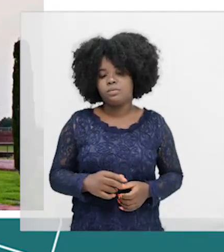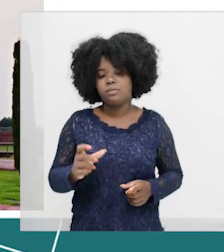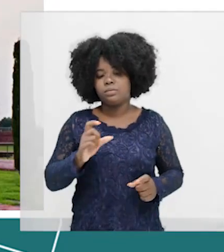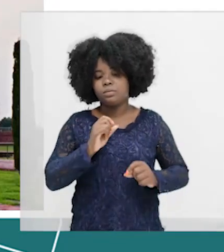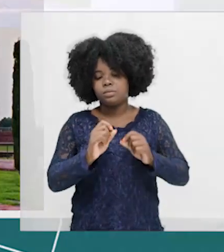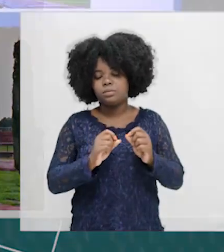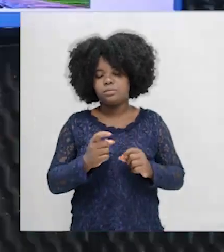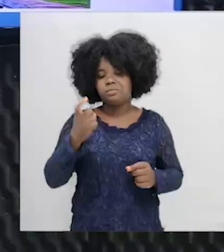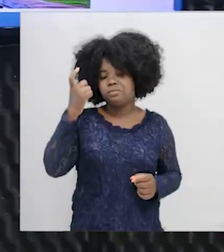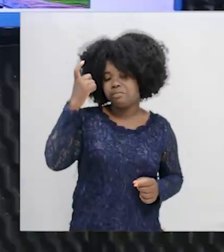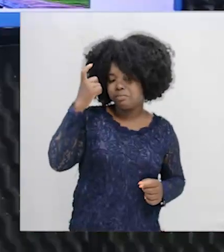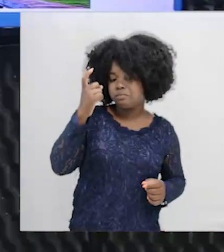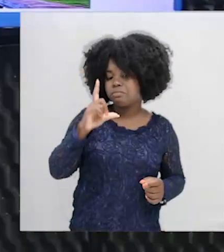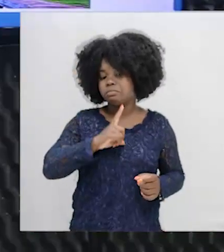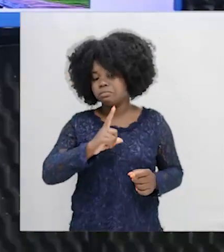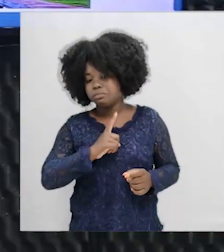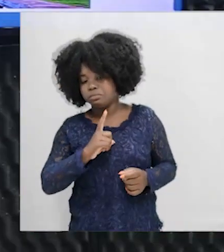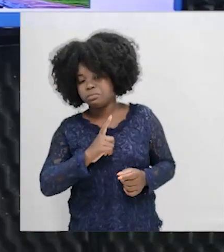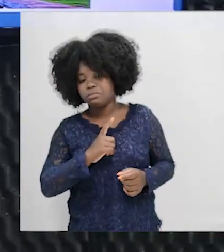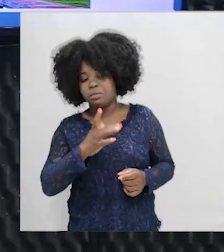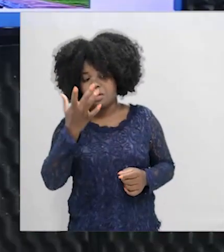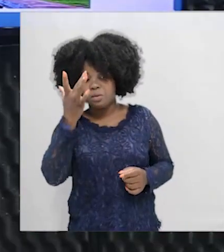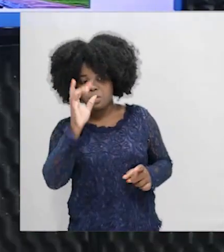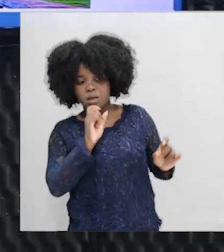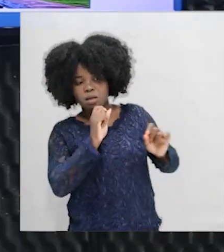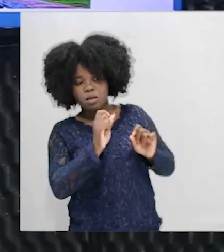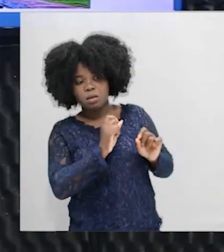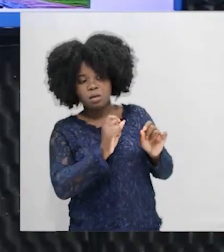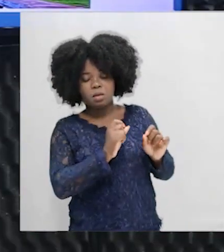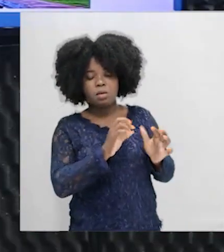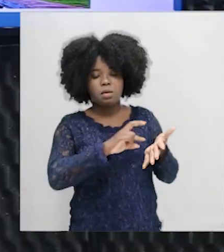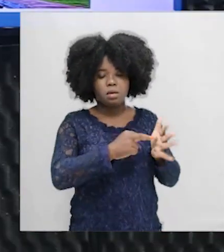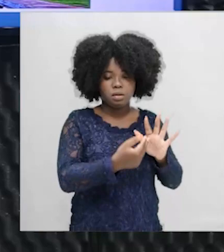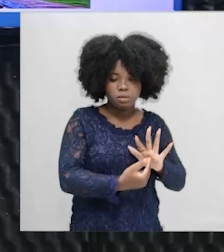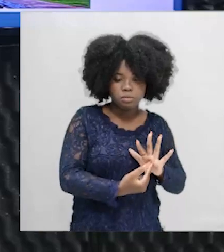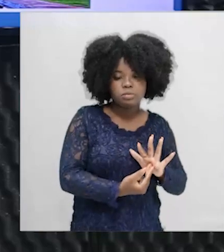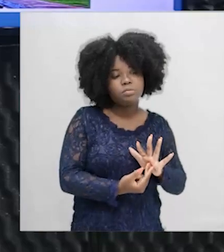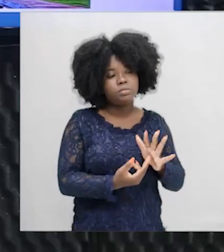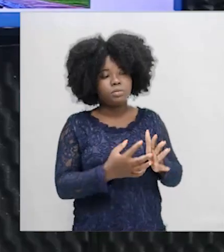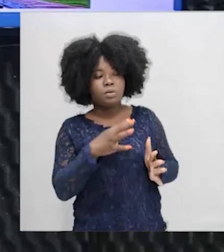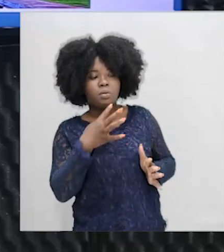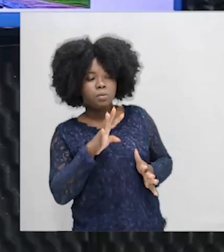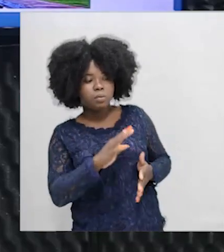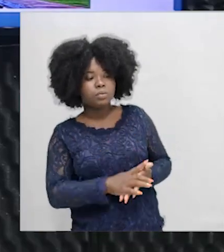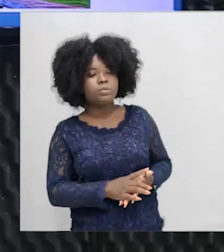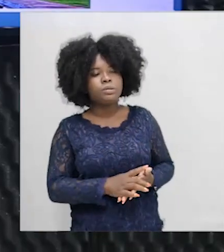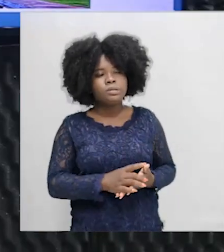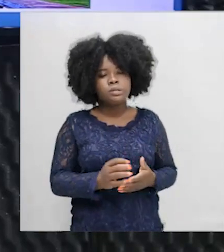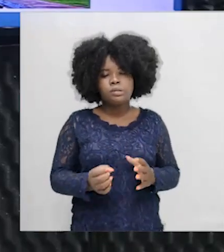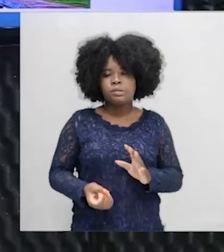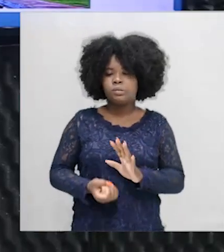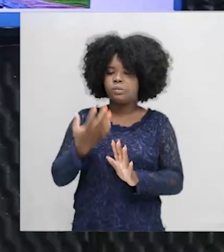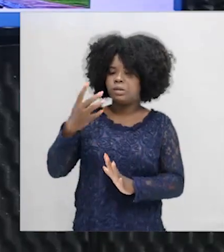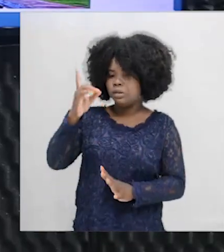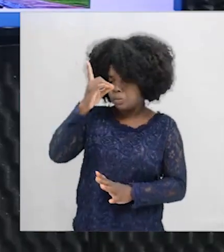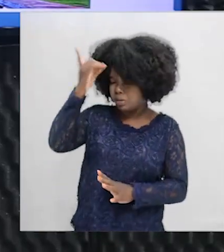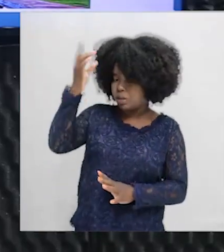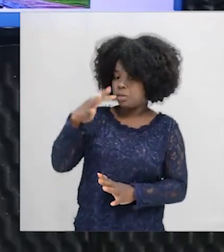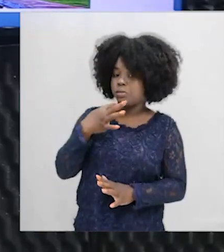E aí, na hora que você tem essa situação do eu não sei o que é, e eu não tenho noção, e crio ideias que eu não conheço, ou